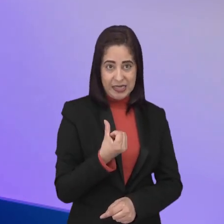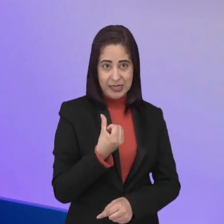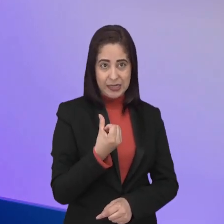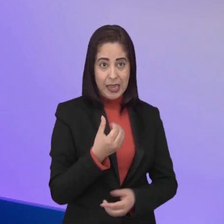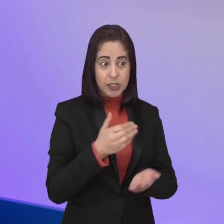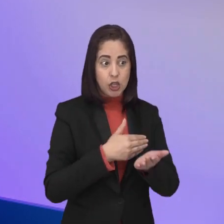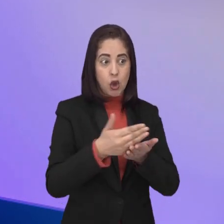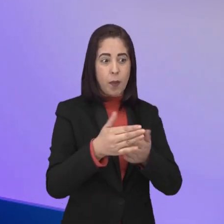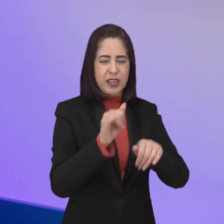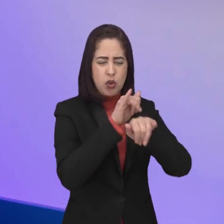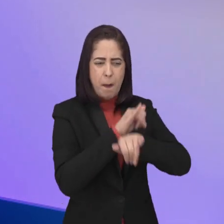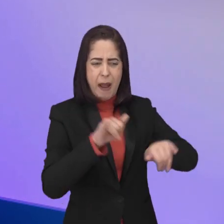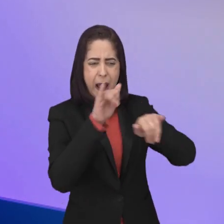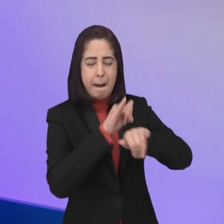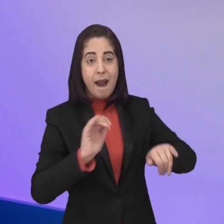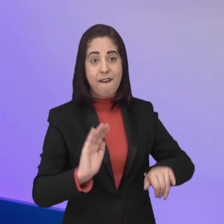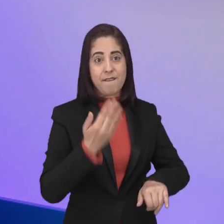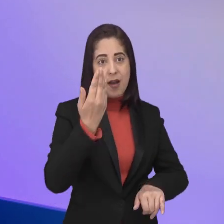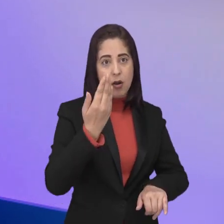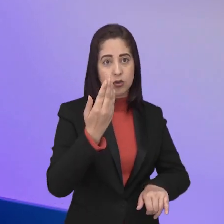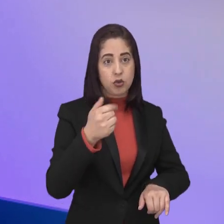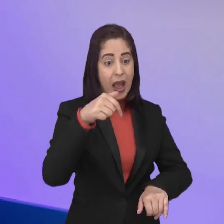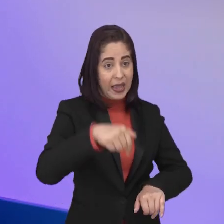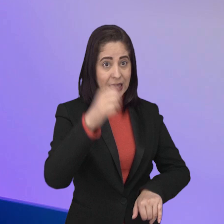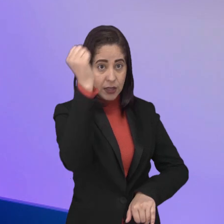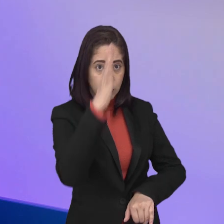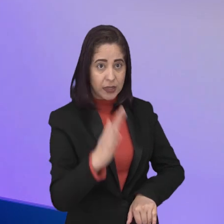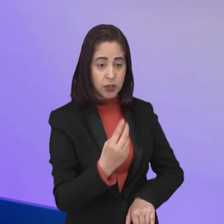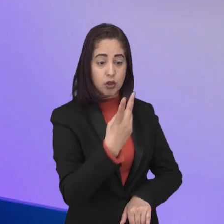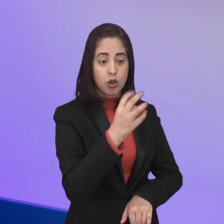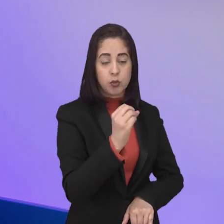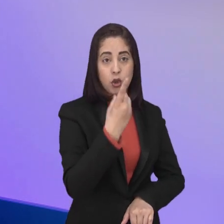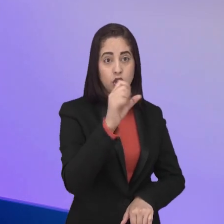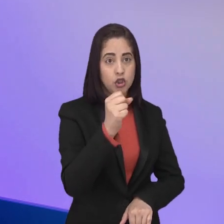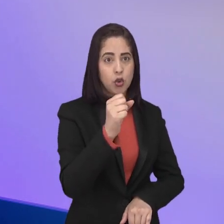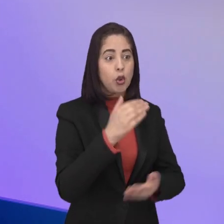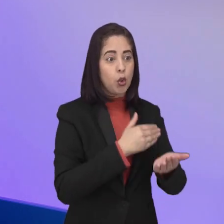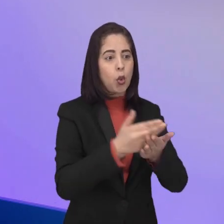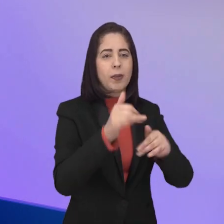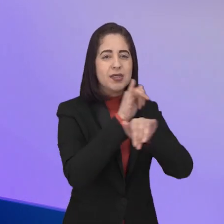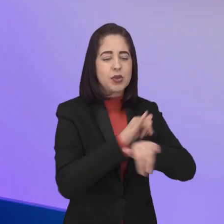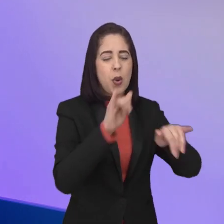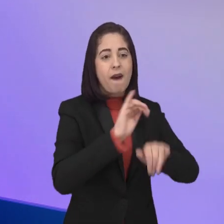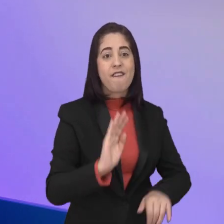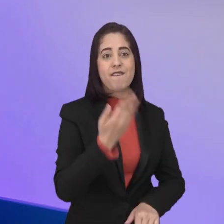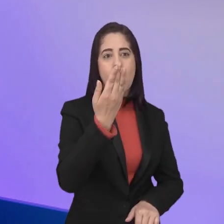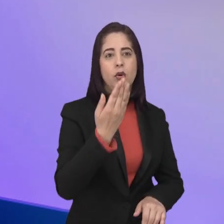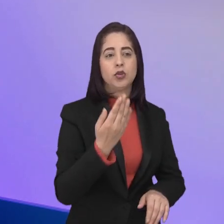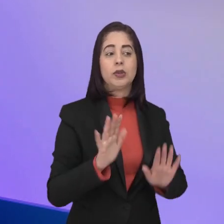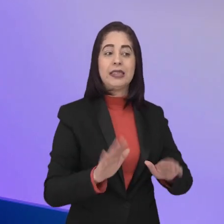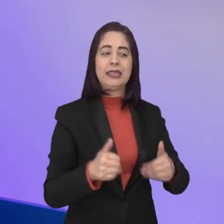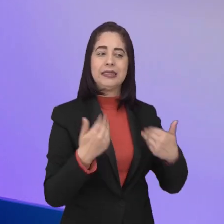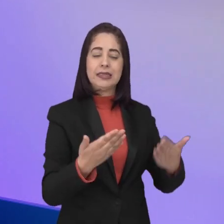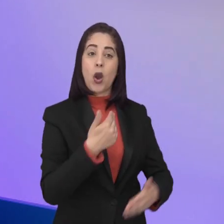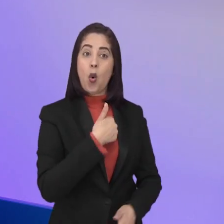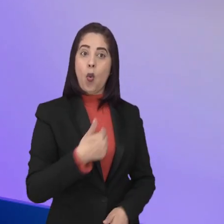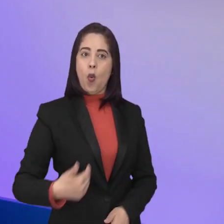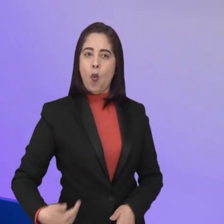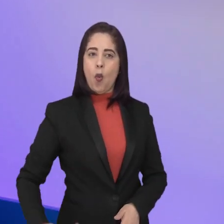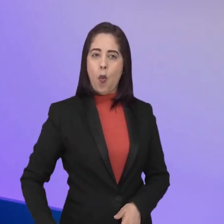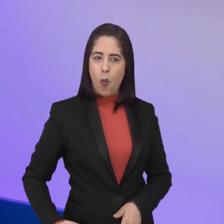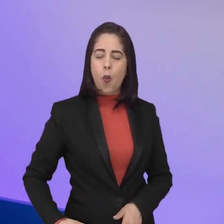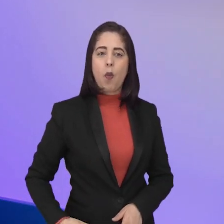sentindo no Brasil a partir de 2018, e desde então esse tema tem chamado a atenção das autoridades, dada a